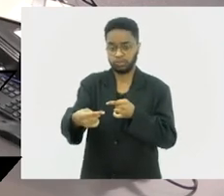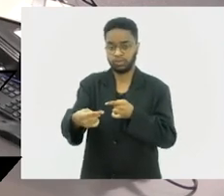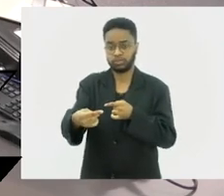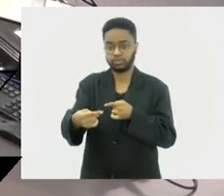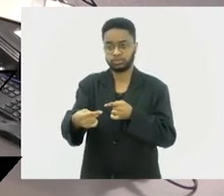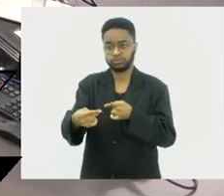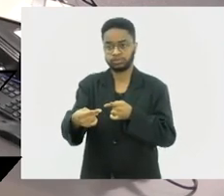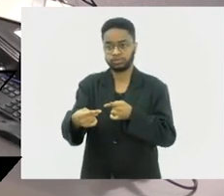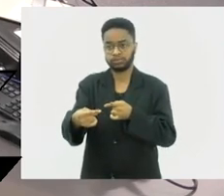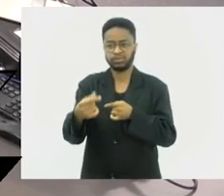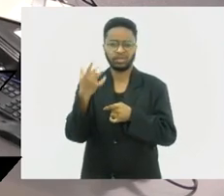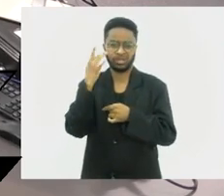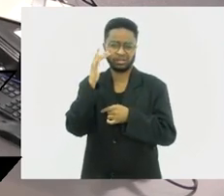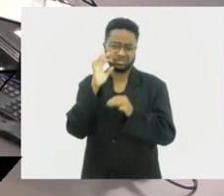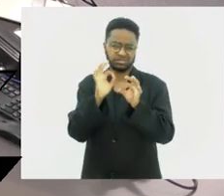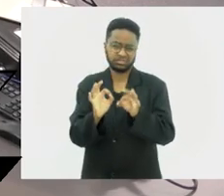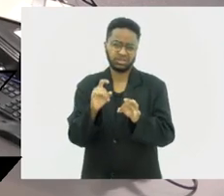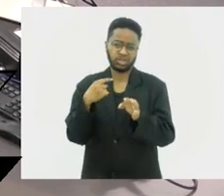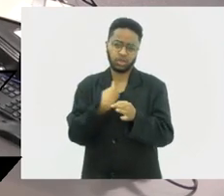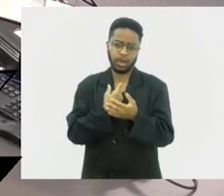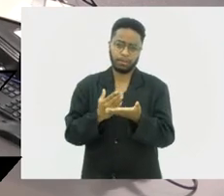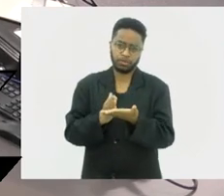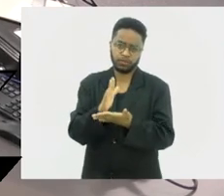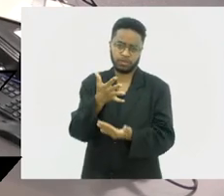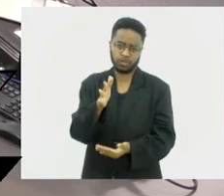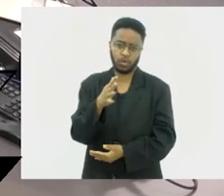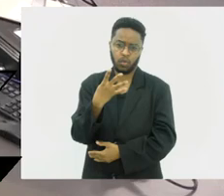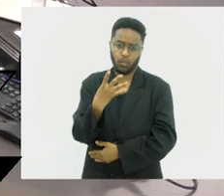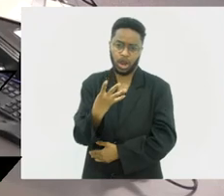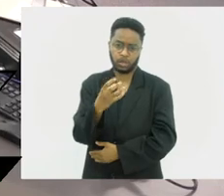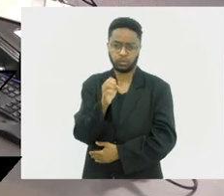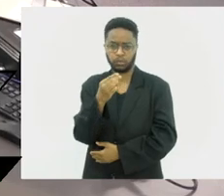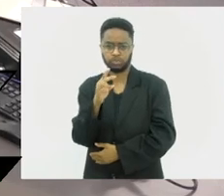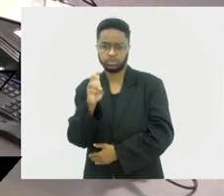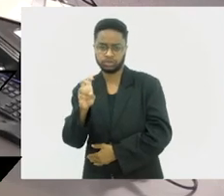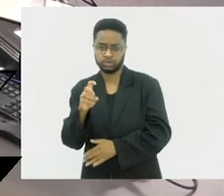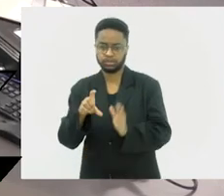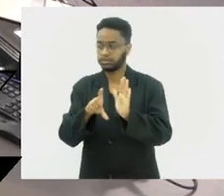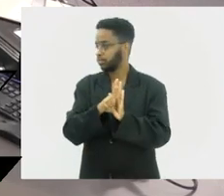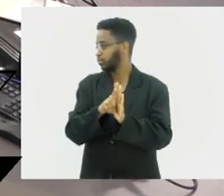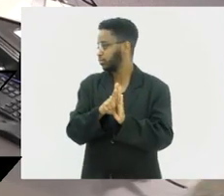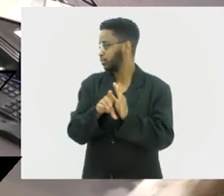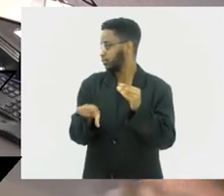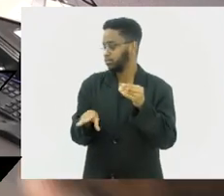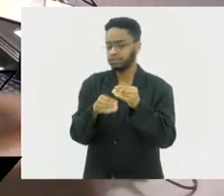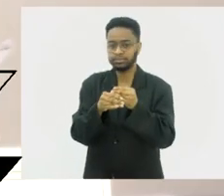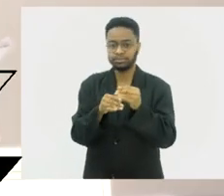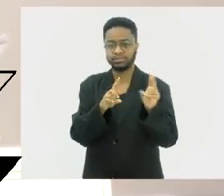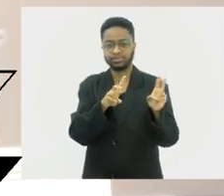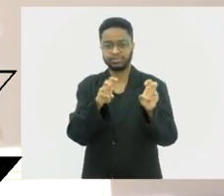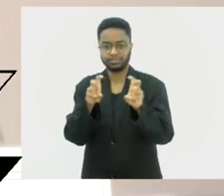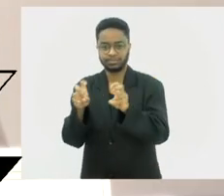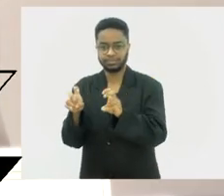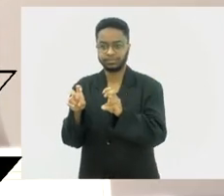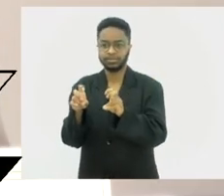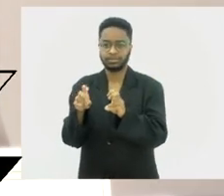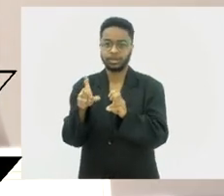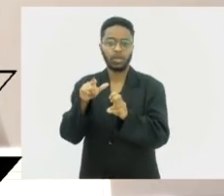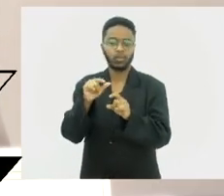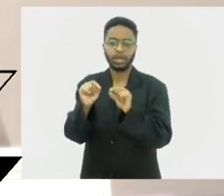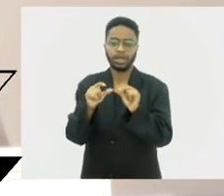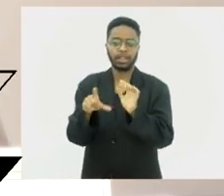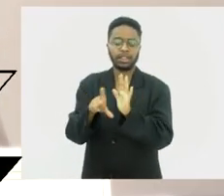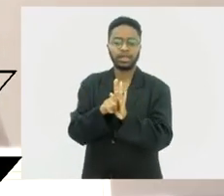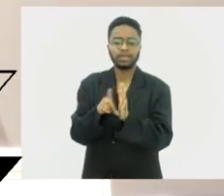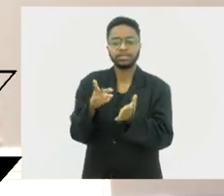Vieira, se não me engano, a Assembleia já aprovou 4 ou 5 leis acrescentando tópicos, que é sempre assim, né? A legislação ela